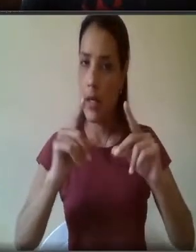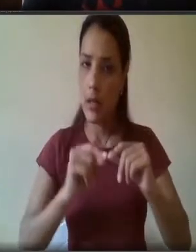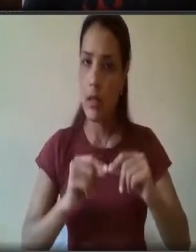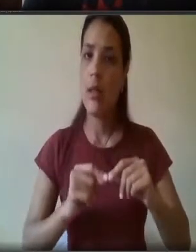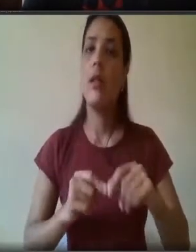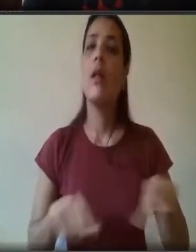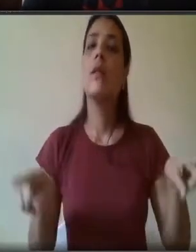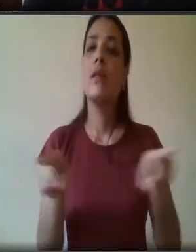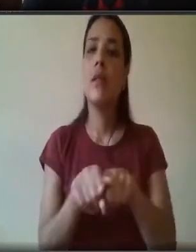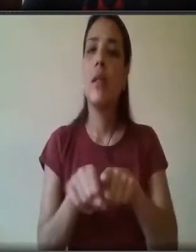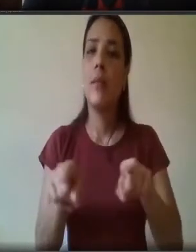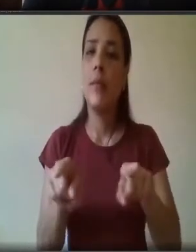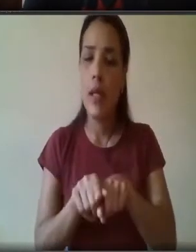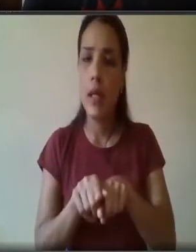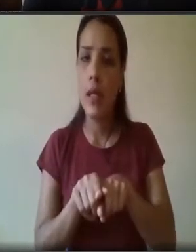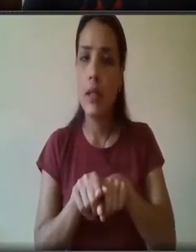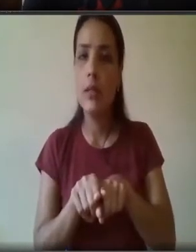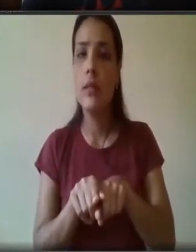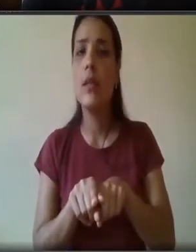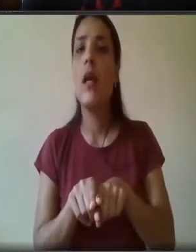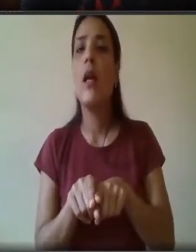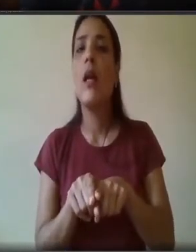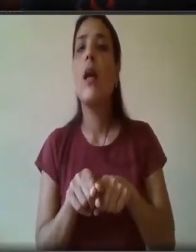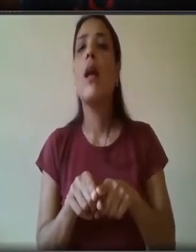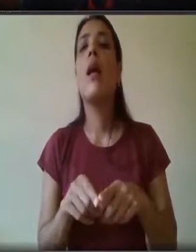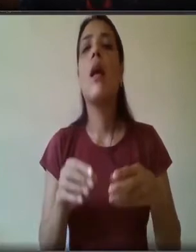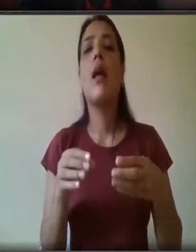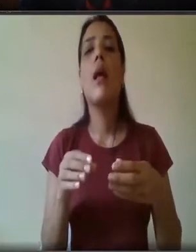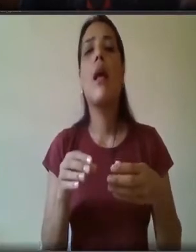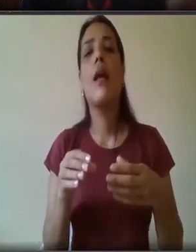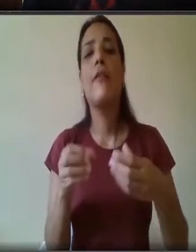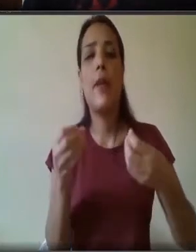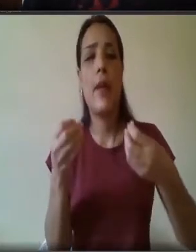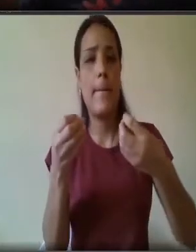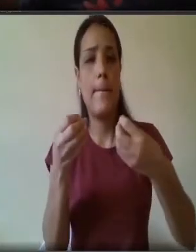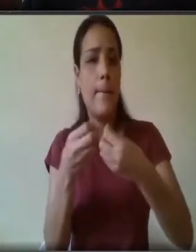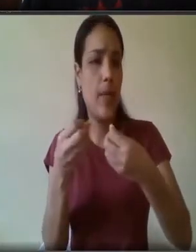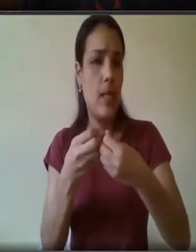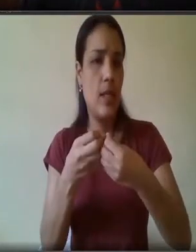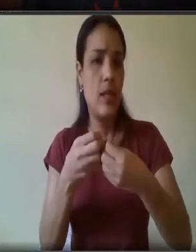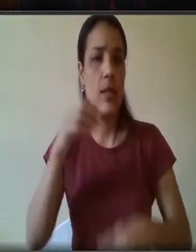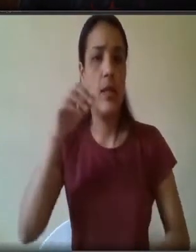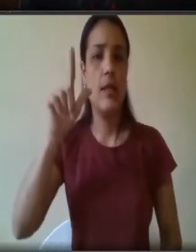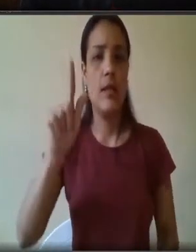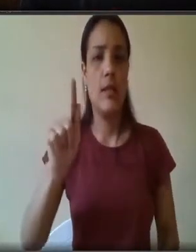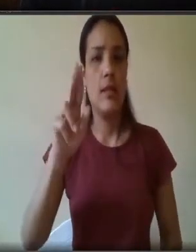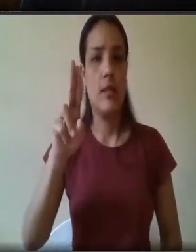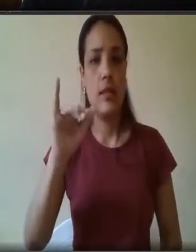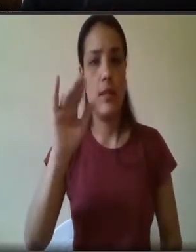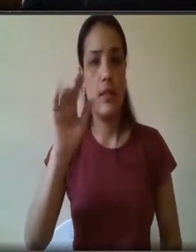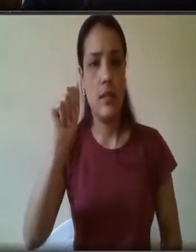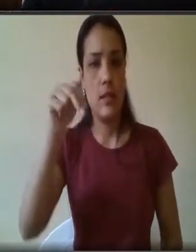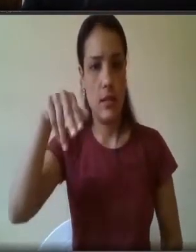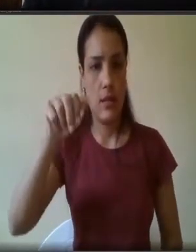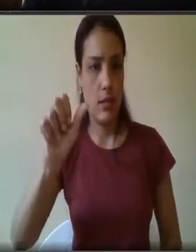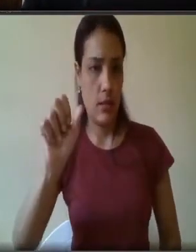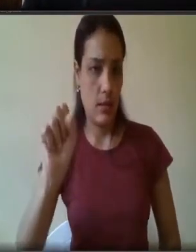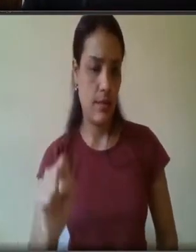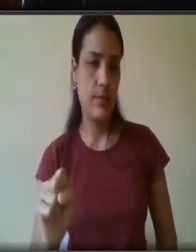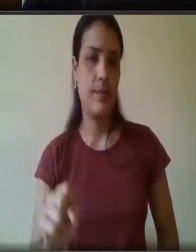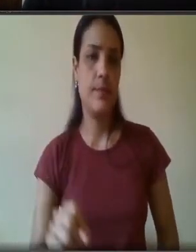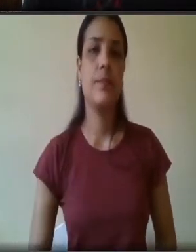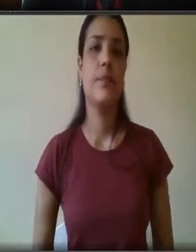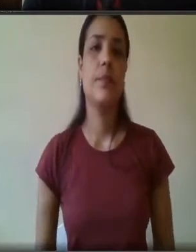né? Que faz fronteira lá com as Guianas, onde está o Pico da Neblina, né? e outras serras,